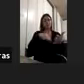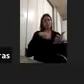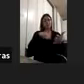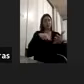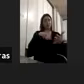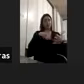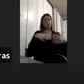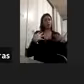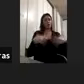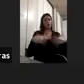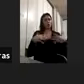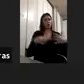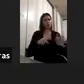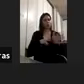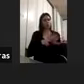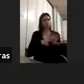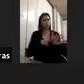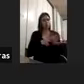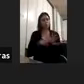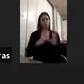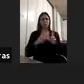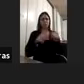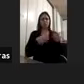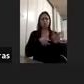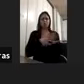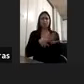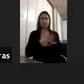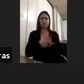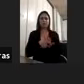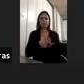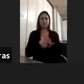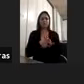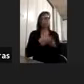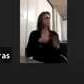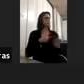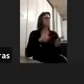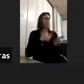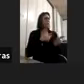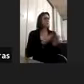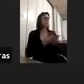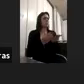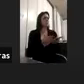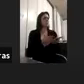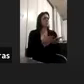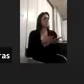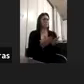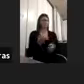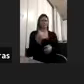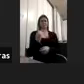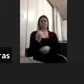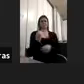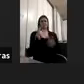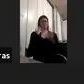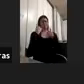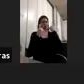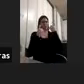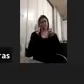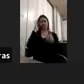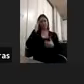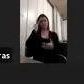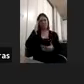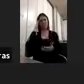as mensagens, o pessoal perguntando para ele, você foi demitido, você não foi? Aí ele ficou espantado. Aí ele me